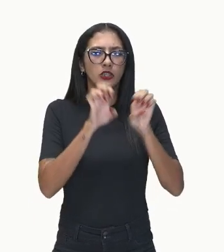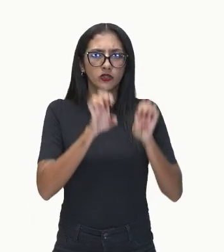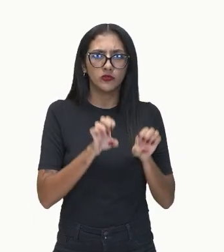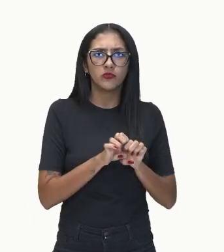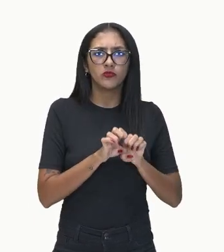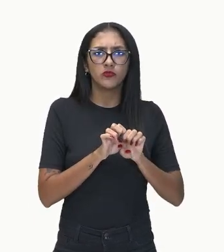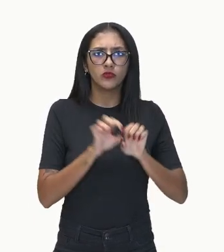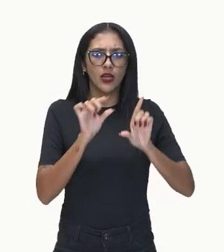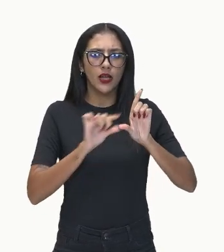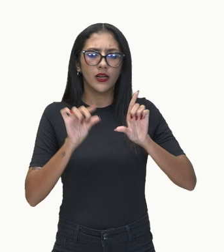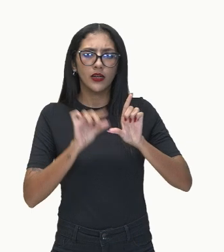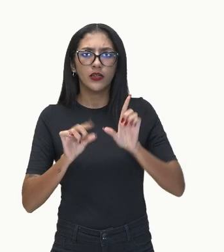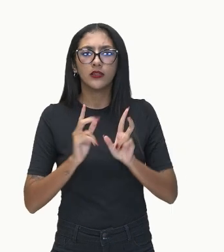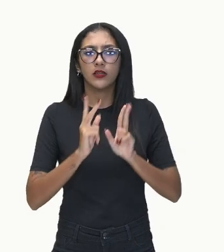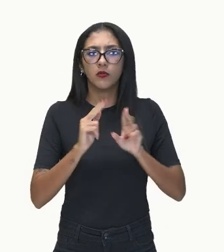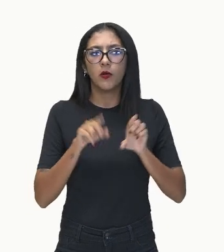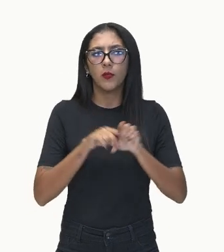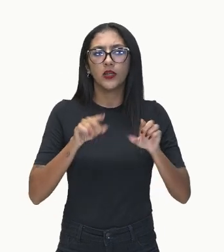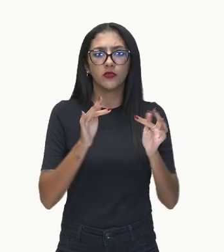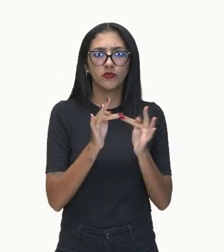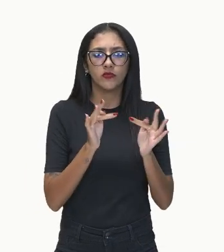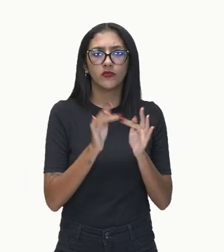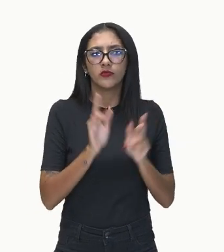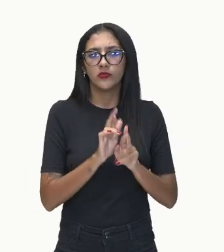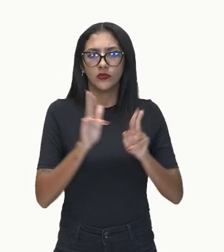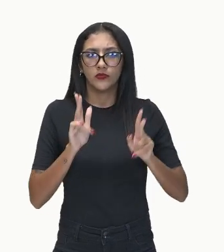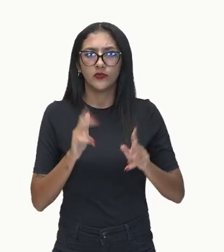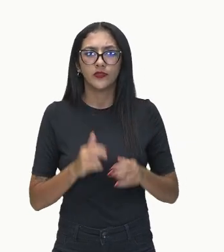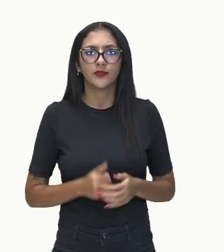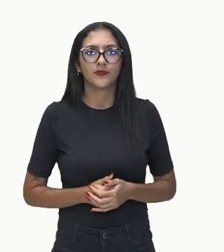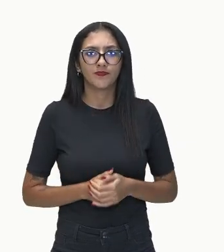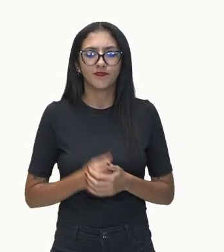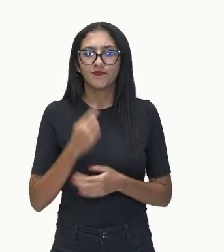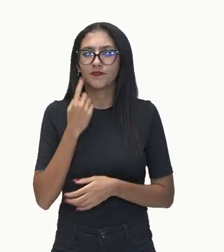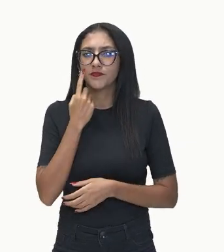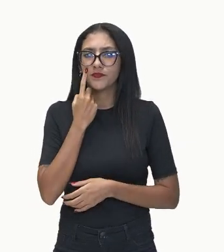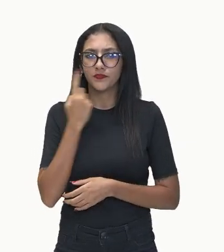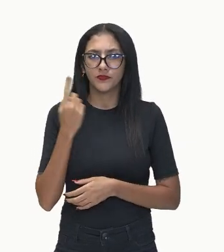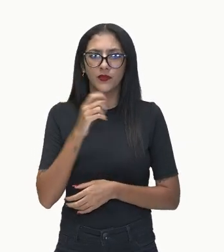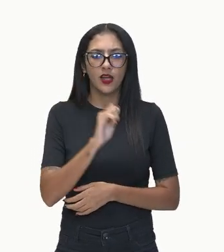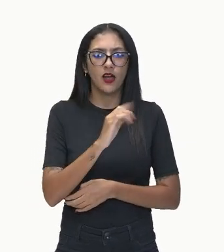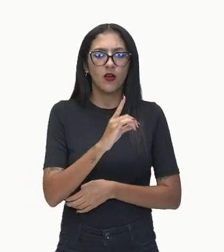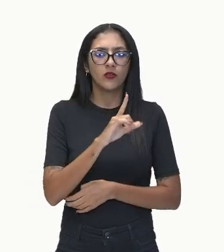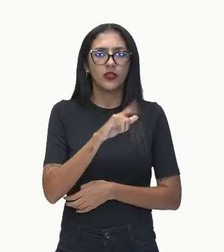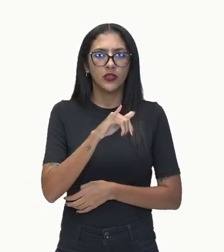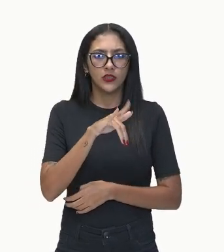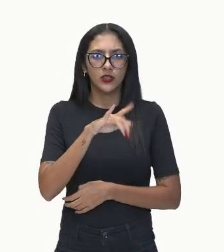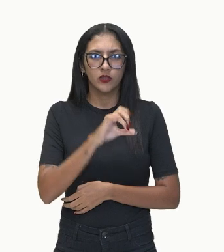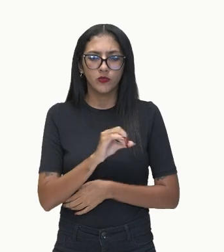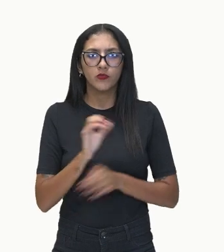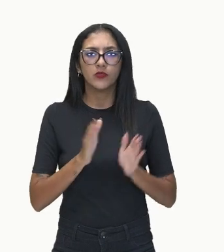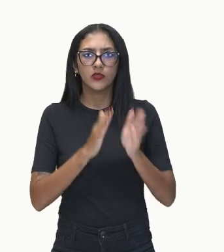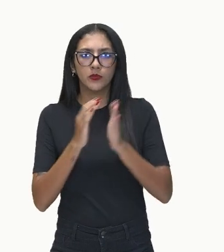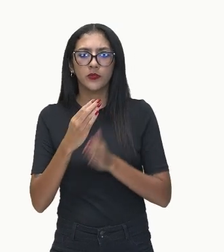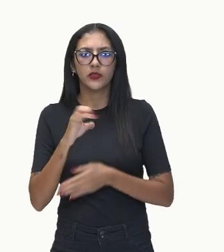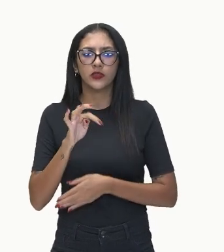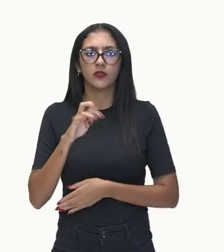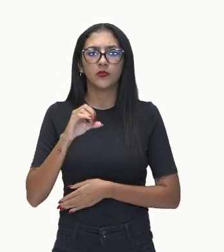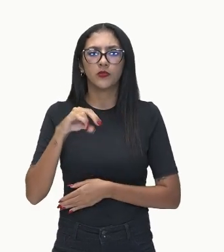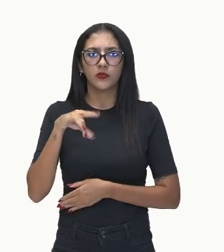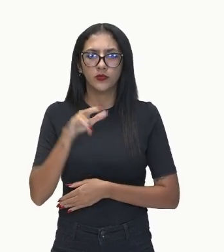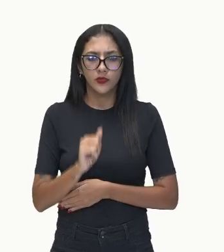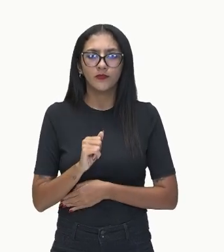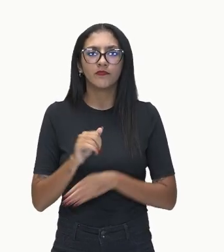mas pertencem a funções diferentes. Aqui é um aldeído e aqui é uma cetona. Então, isomeria de função, porque